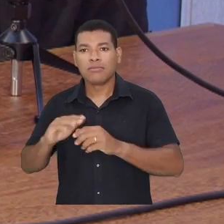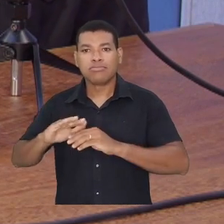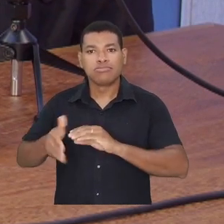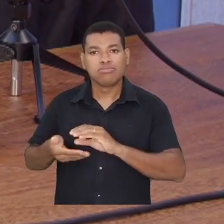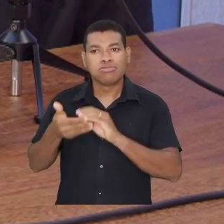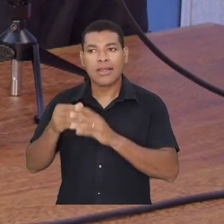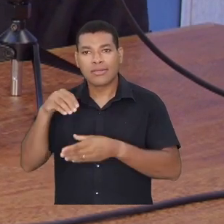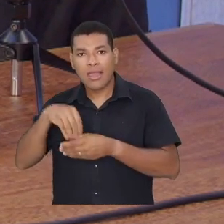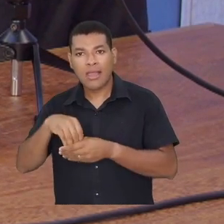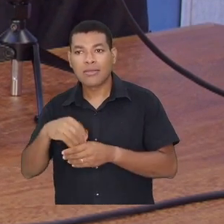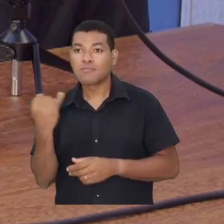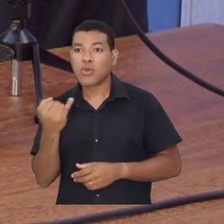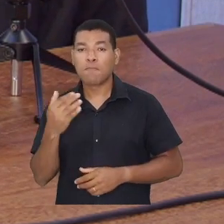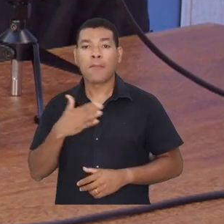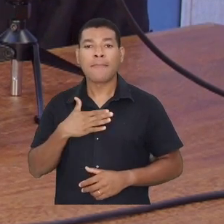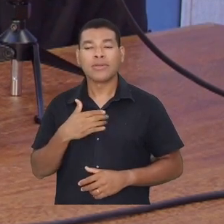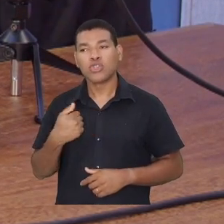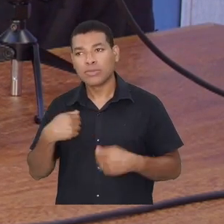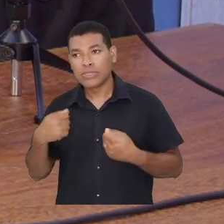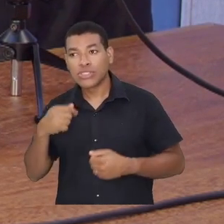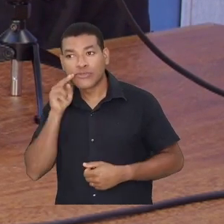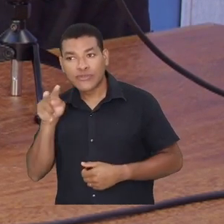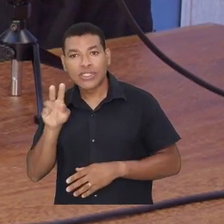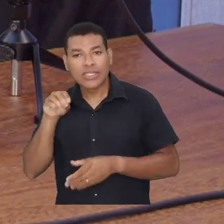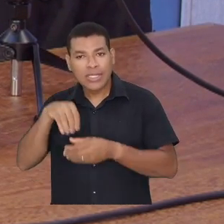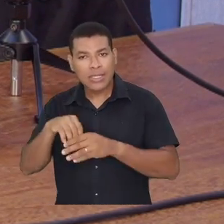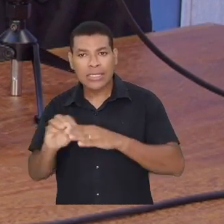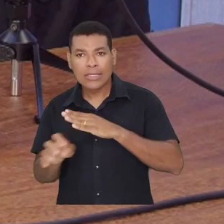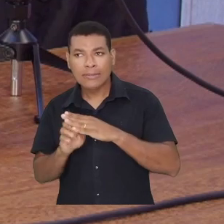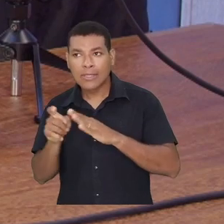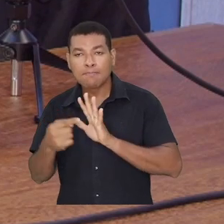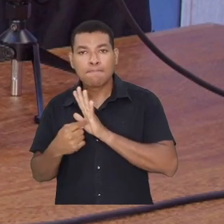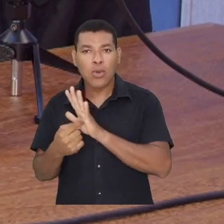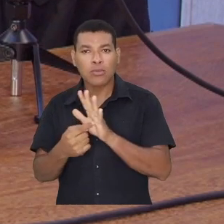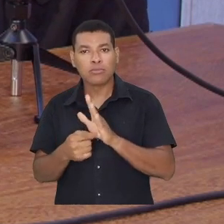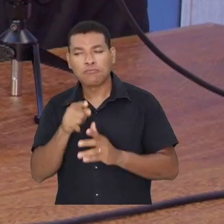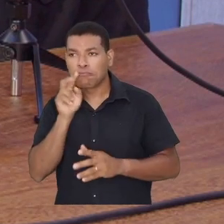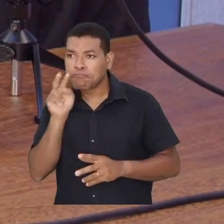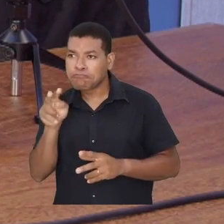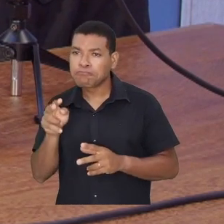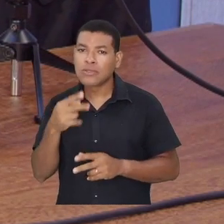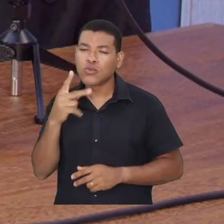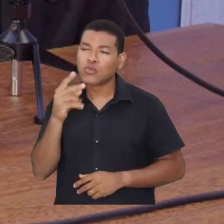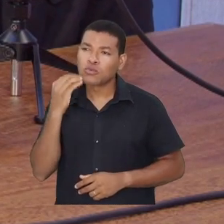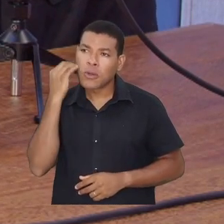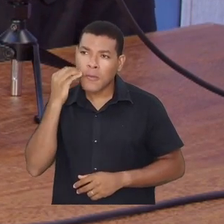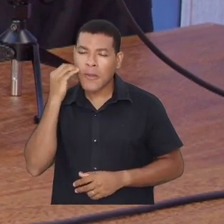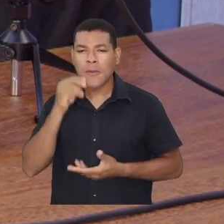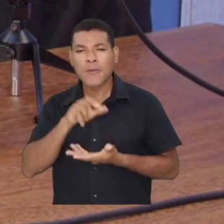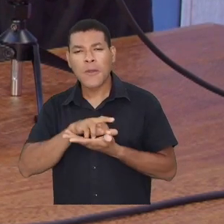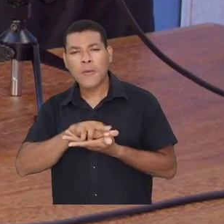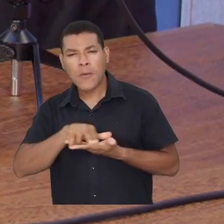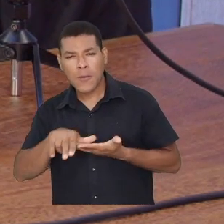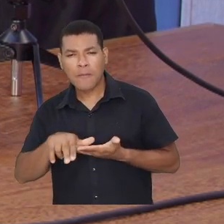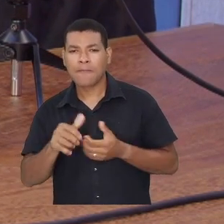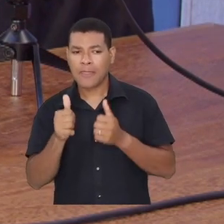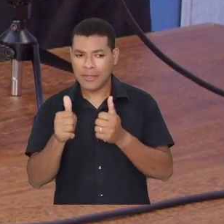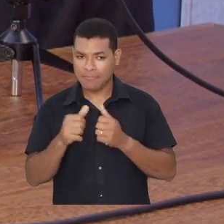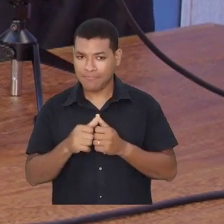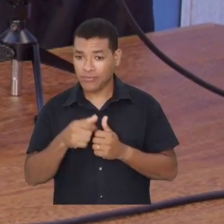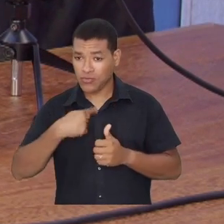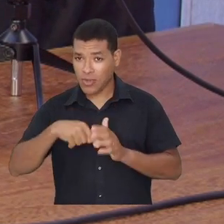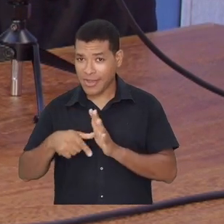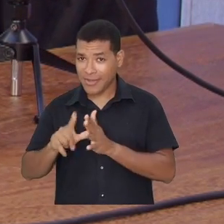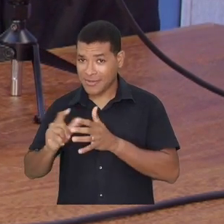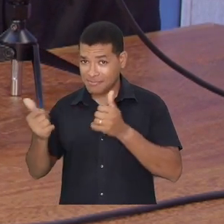para você e tem que estar no DNA da empresa. Beleza, você olhou tudo aquilo que você queria, suas experiências, o pacote, enfim, aquilo que a gente